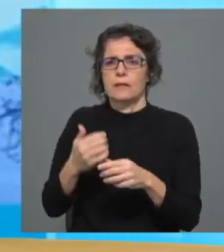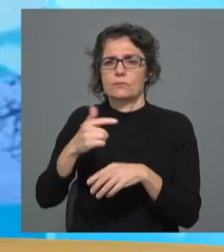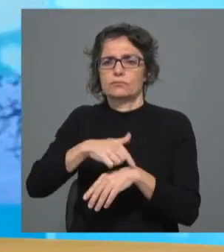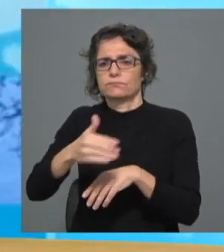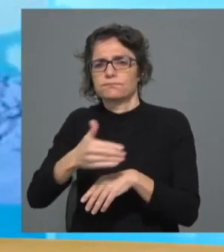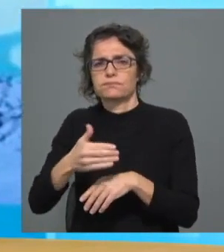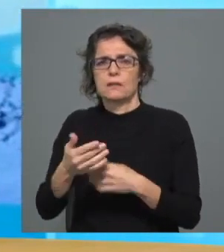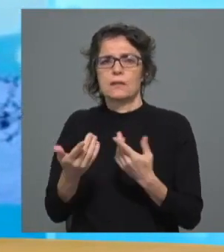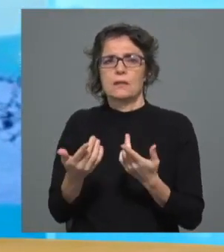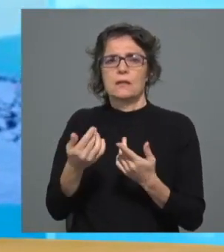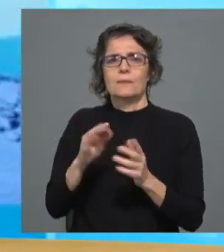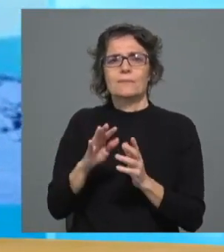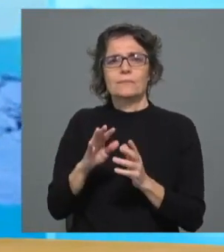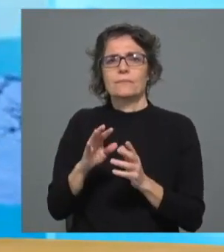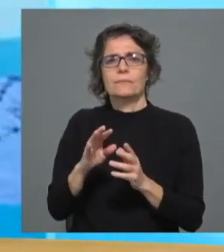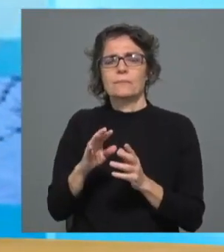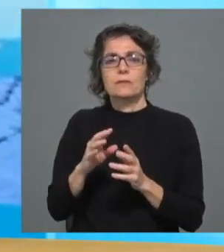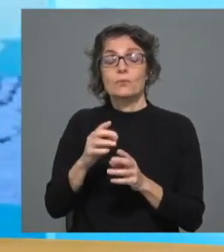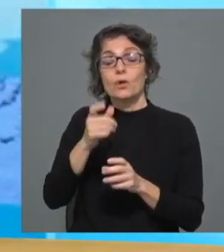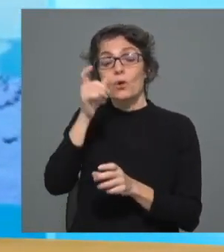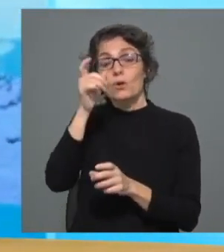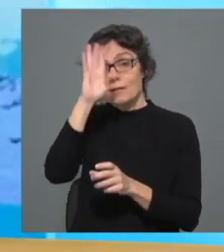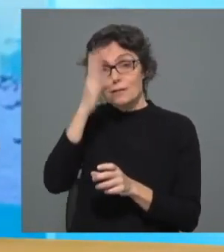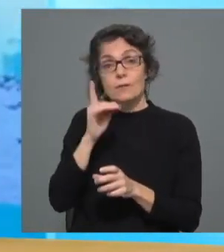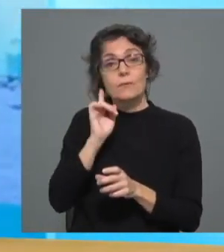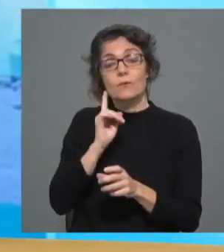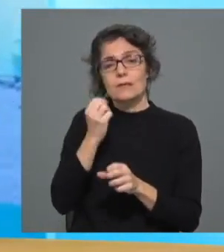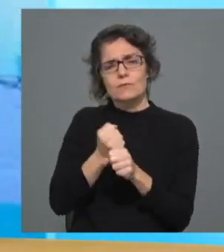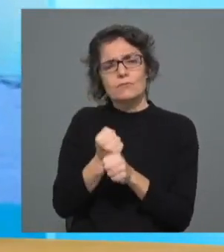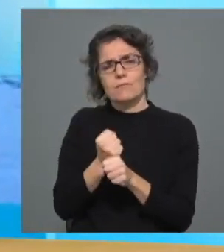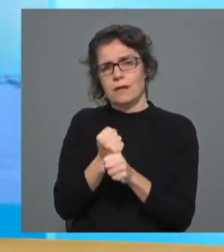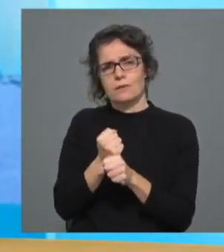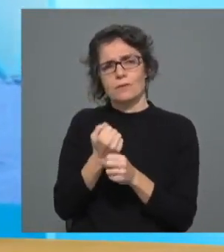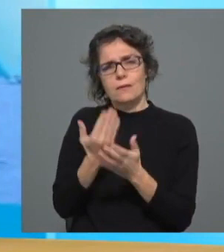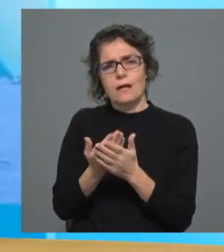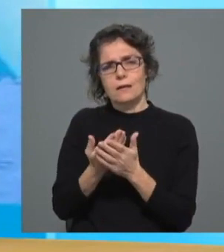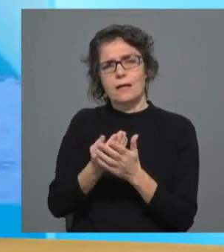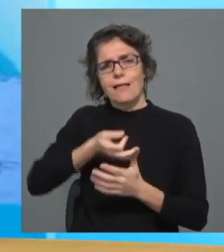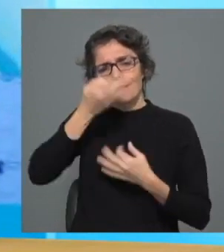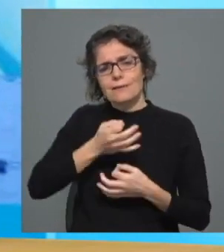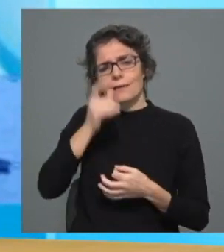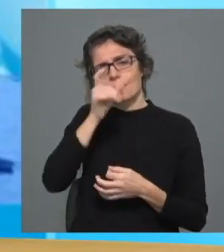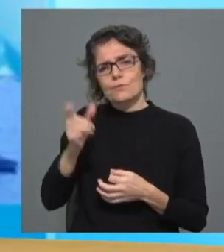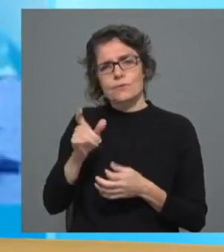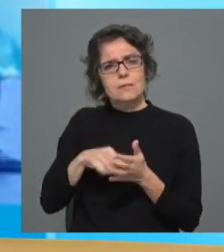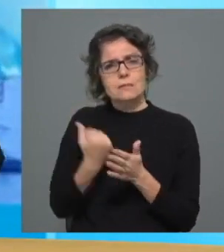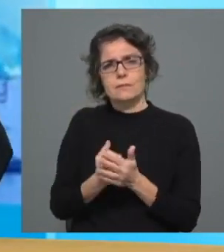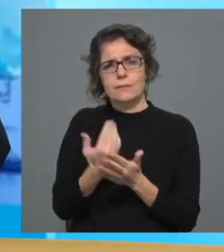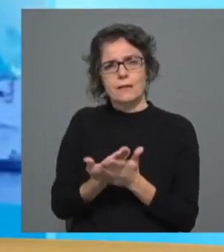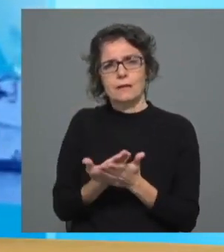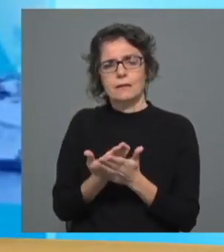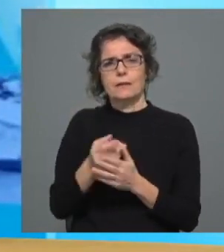é através do trabalho que a pessoa se realiza, que cria um relacionamento sadio com os outros,